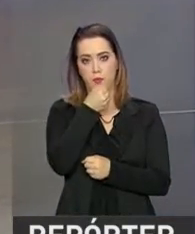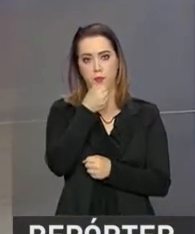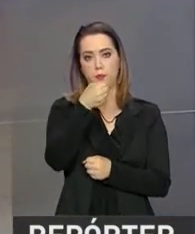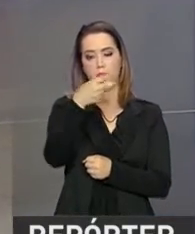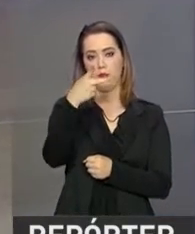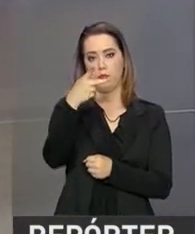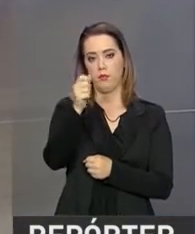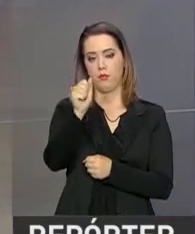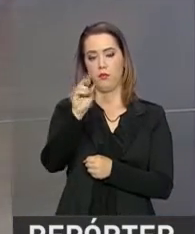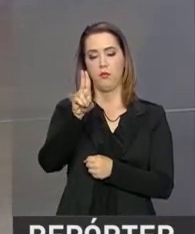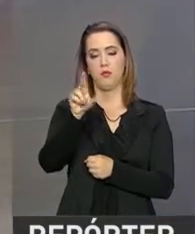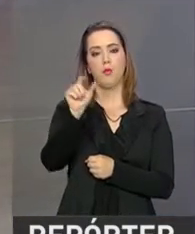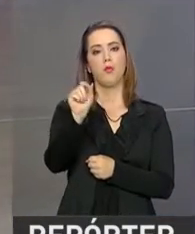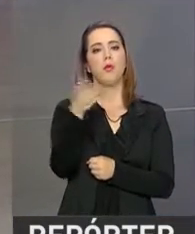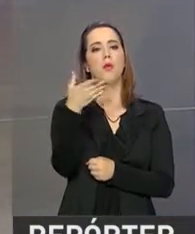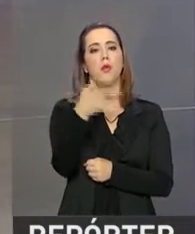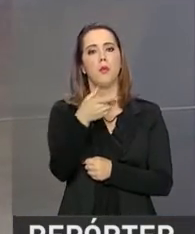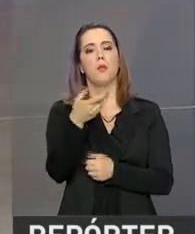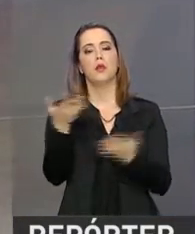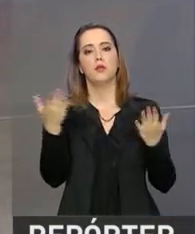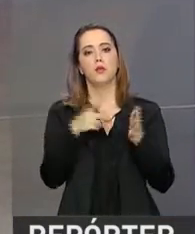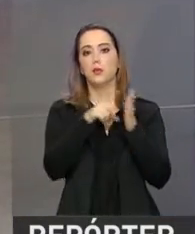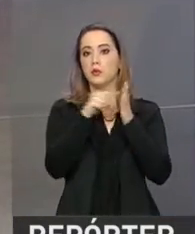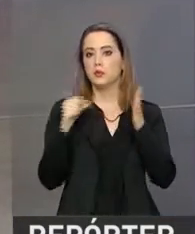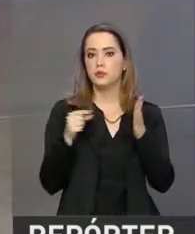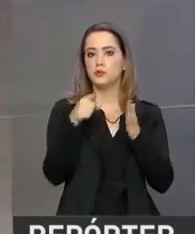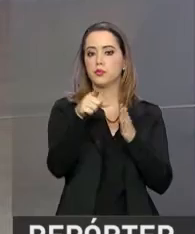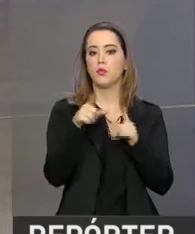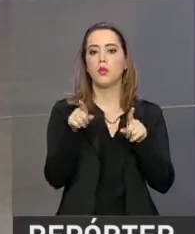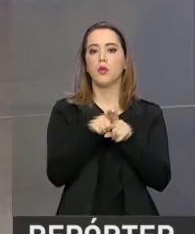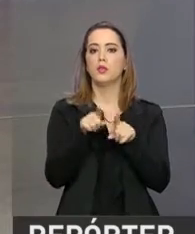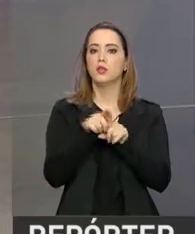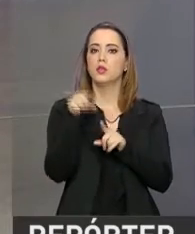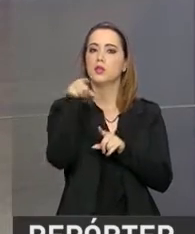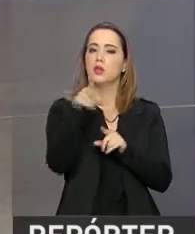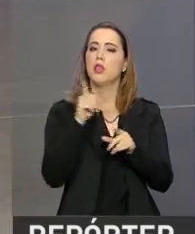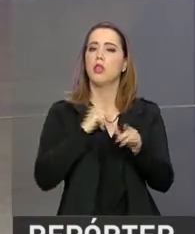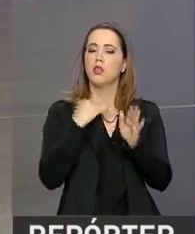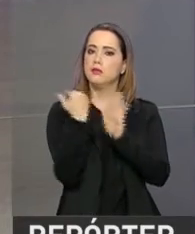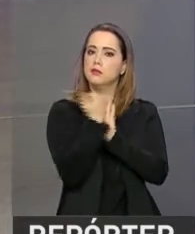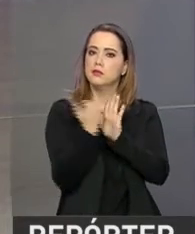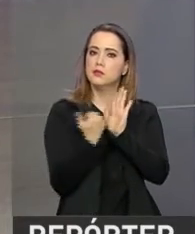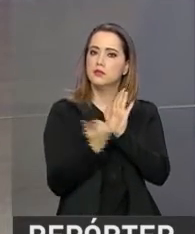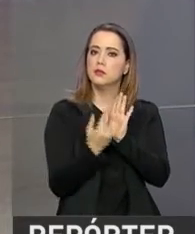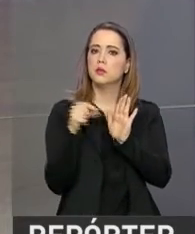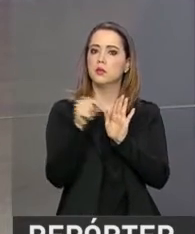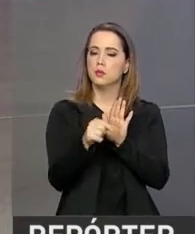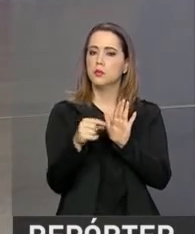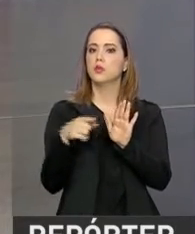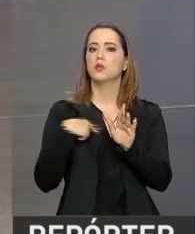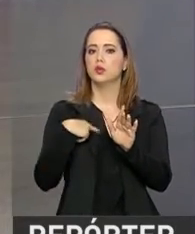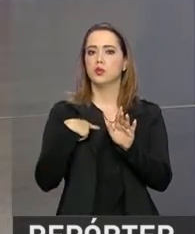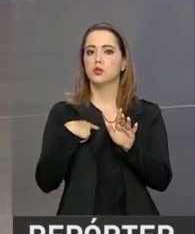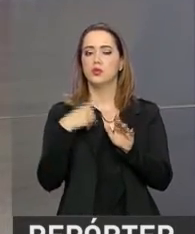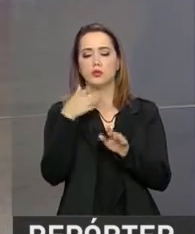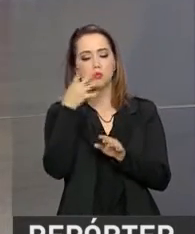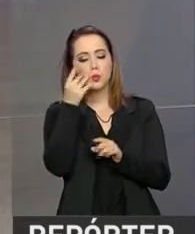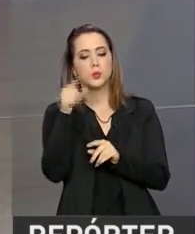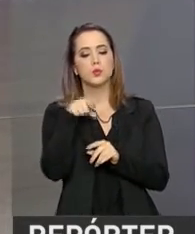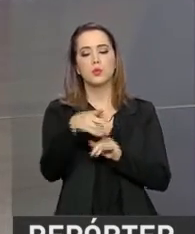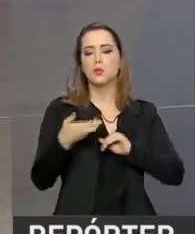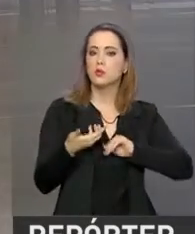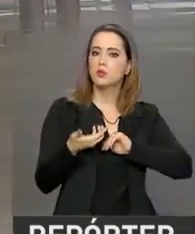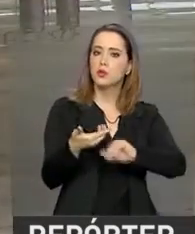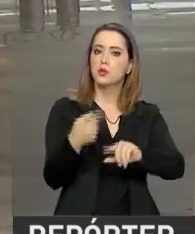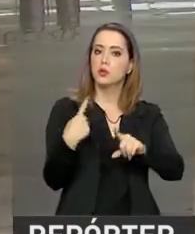o Executivo está de olho no Congresso, já que existem muitos projetos que são de interesse do governo, não é isso?